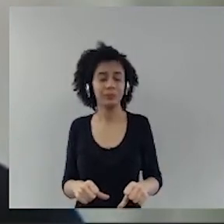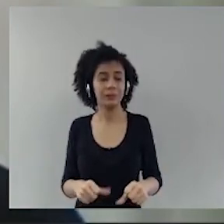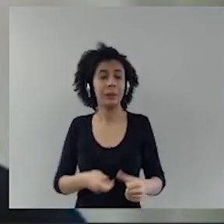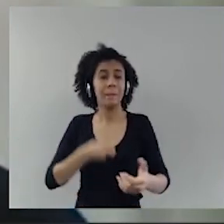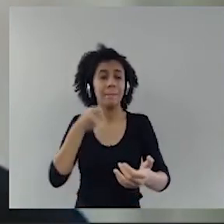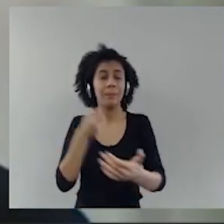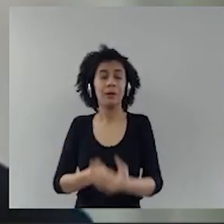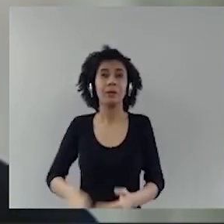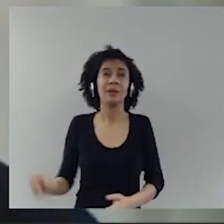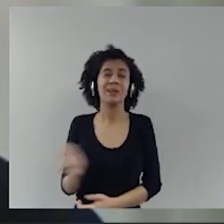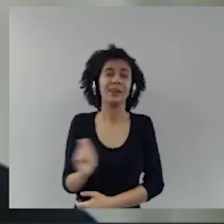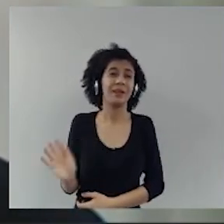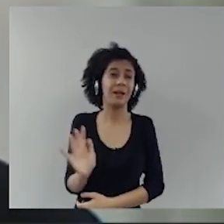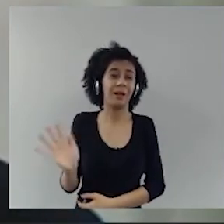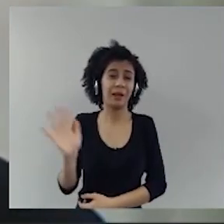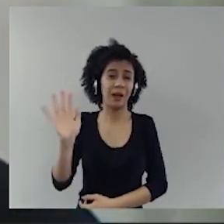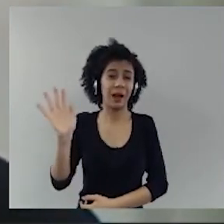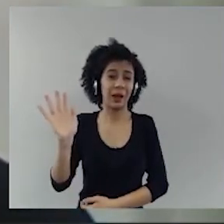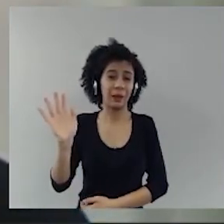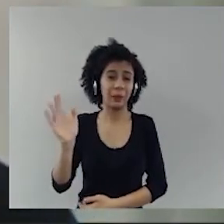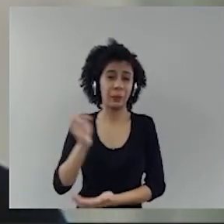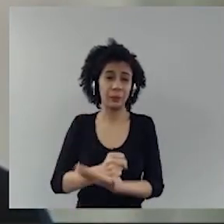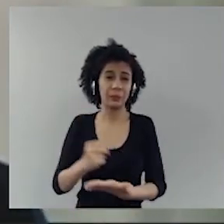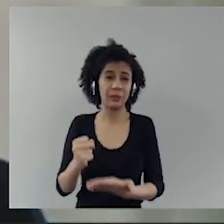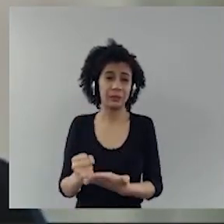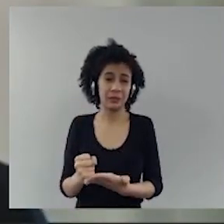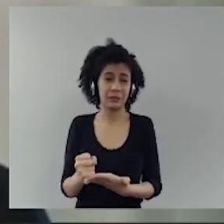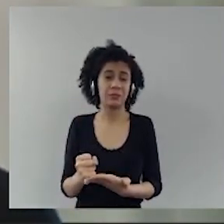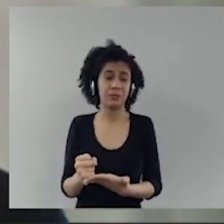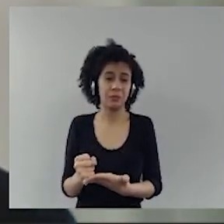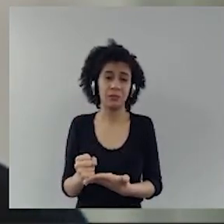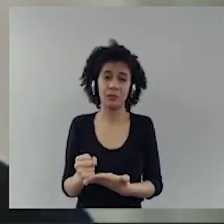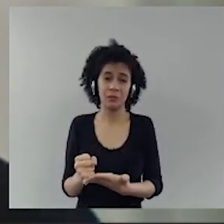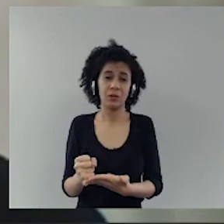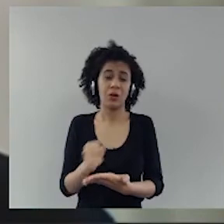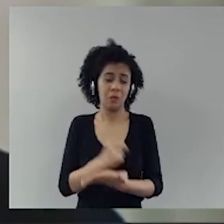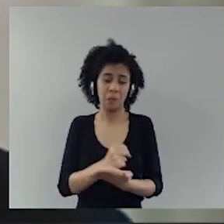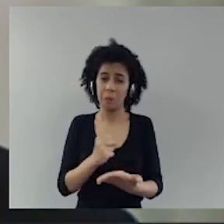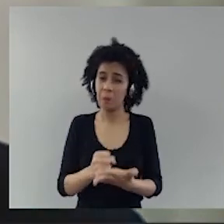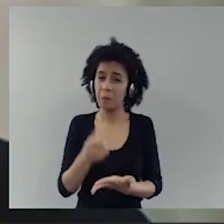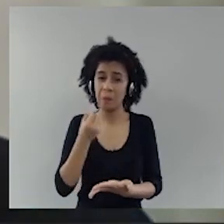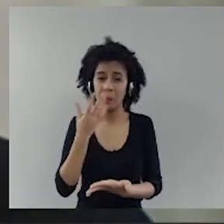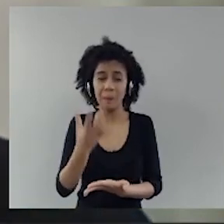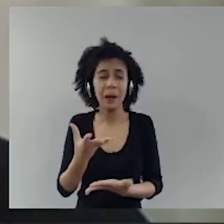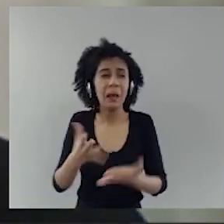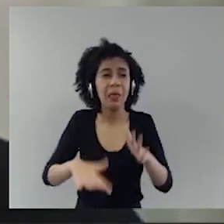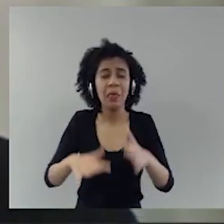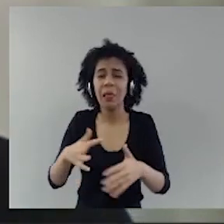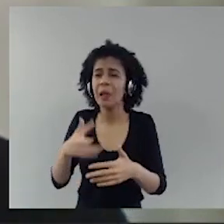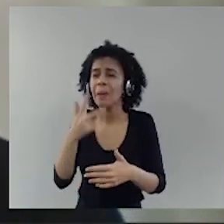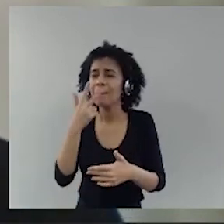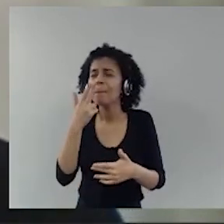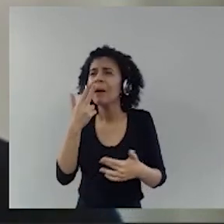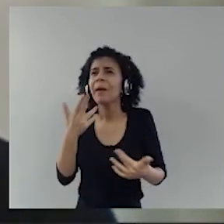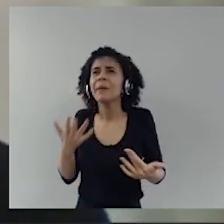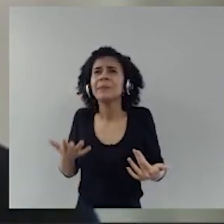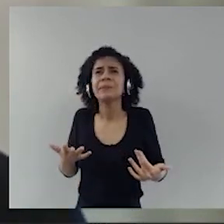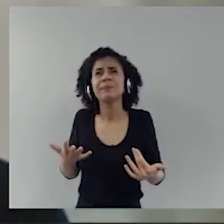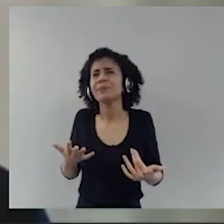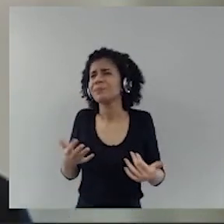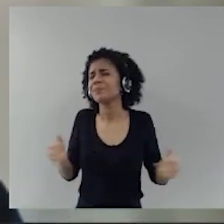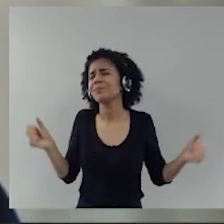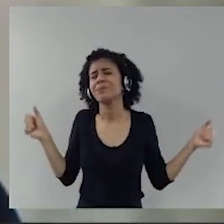paga caro pelas suas contratações ela contrata bens muitas vezes é